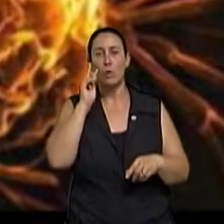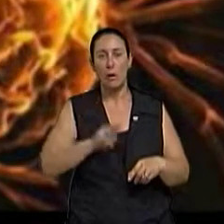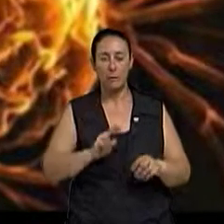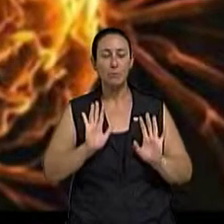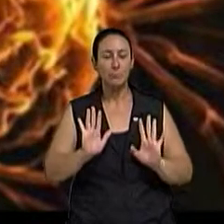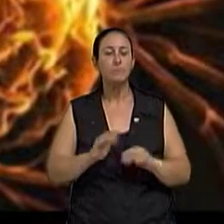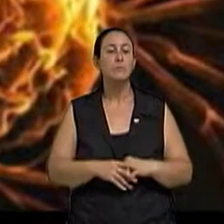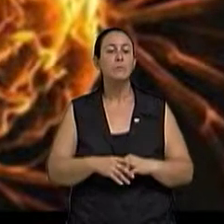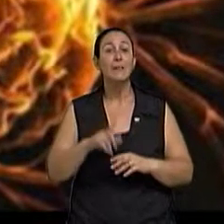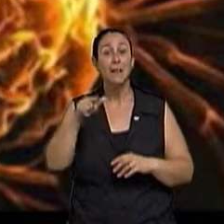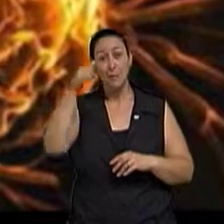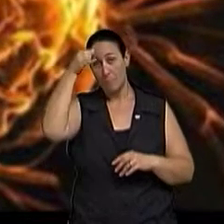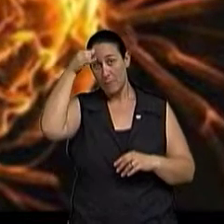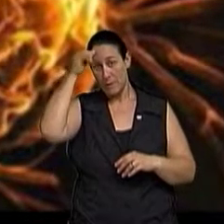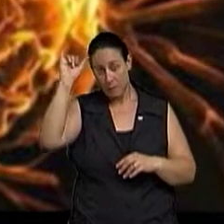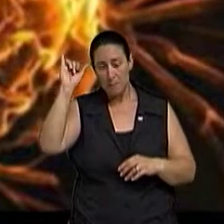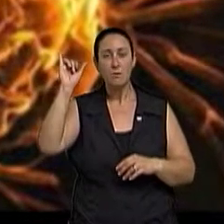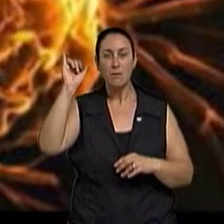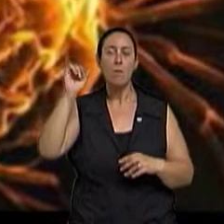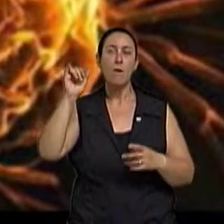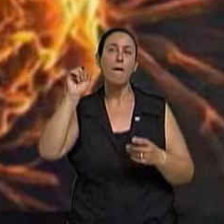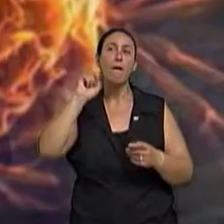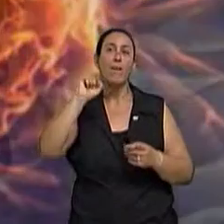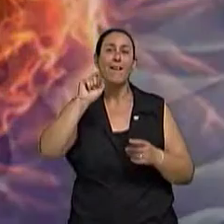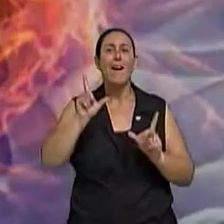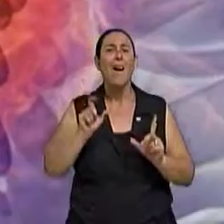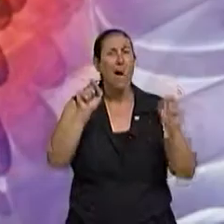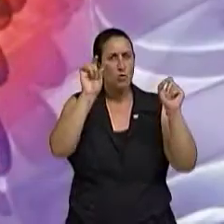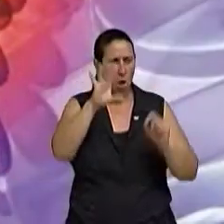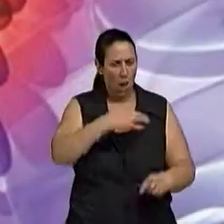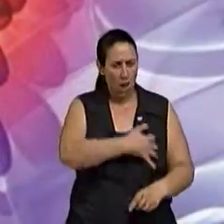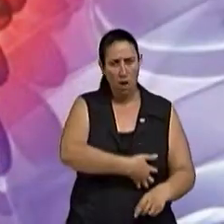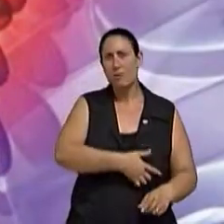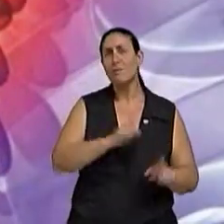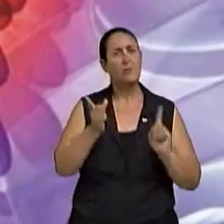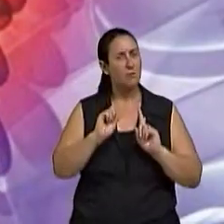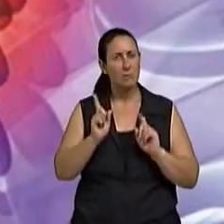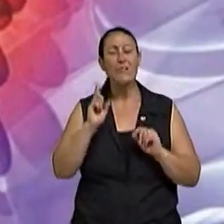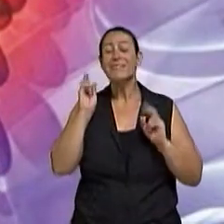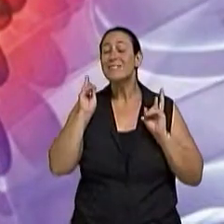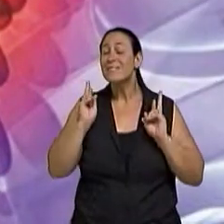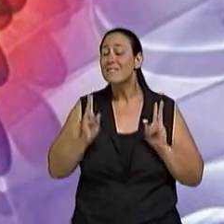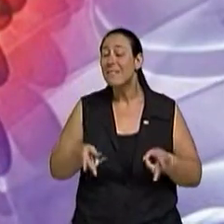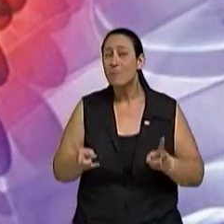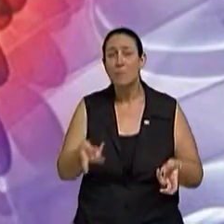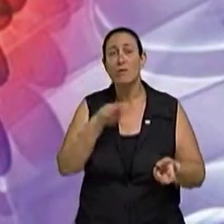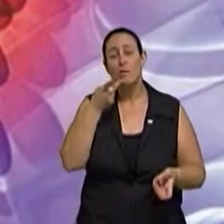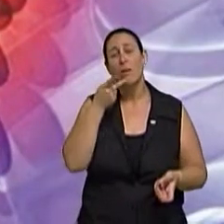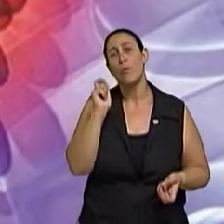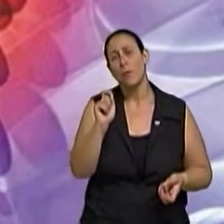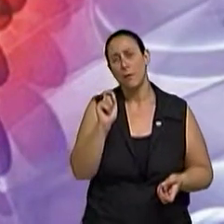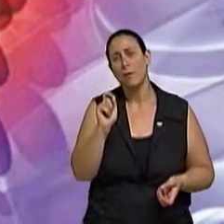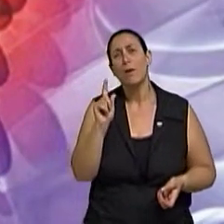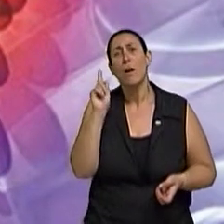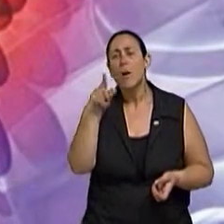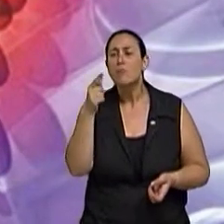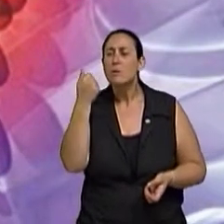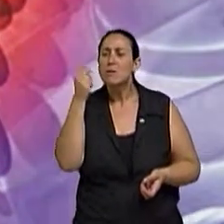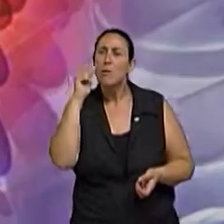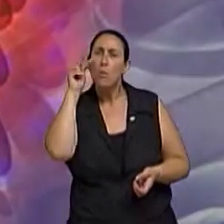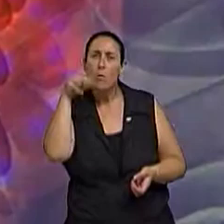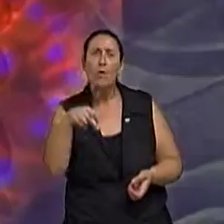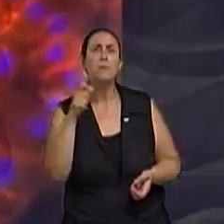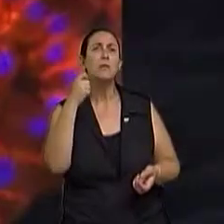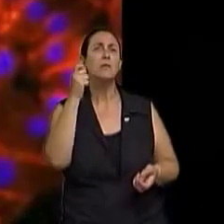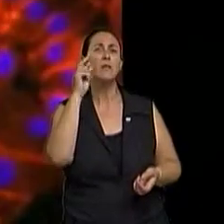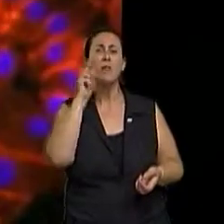Mas a prevenção como um todo, ou seja, evitar o câncer, não só o câncer de mama, é aquilo que a gente sempre fala, né? São as pílulas de viver bem. Então, é viver bem